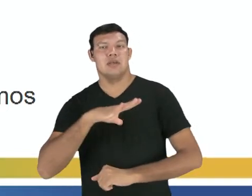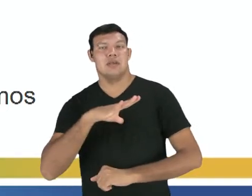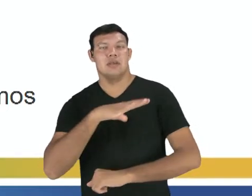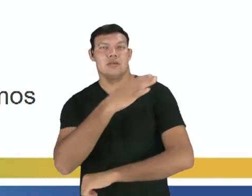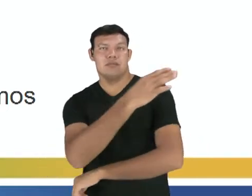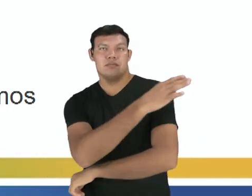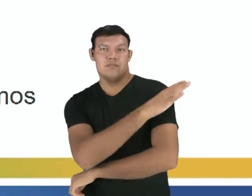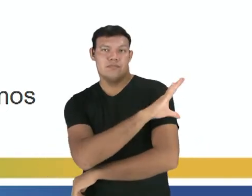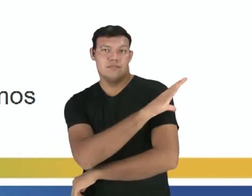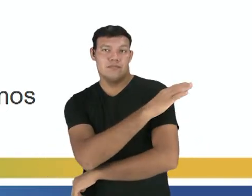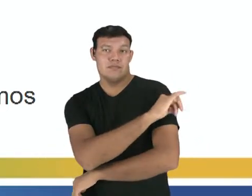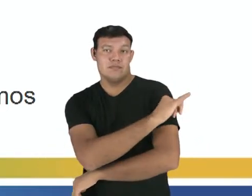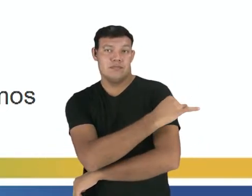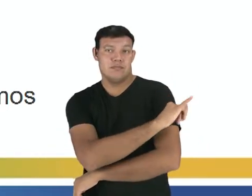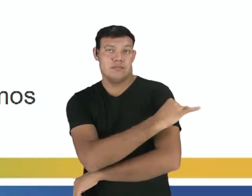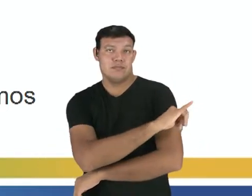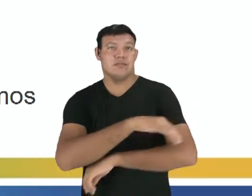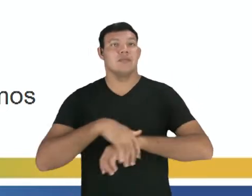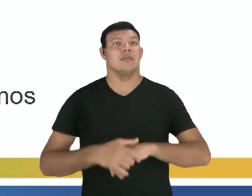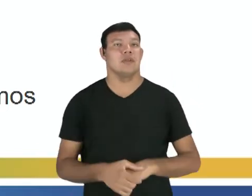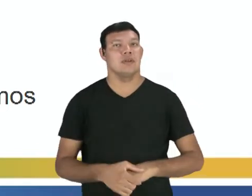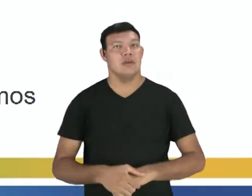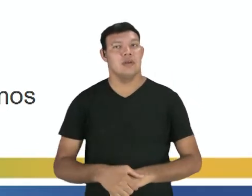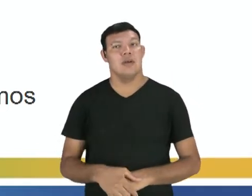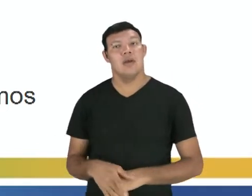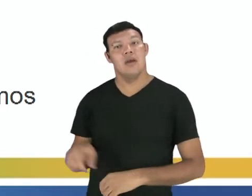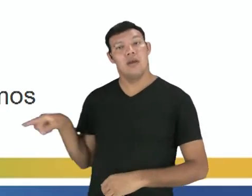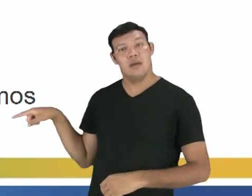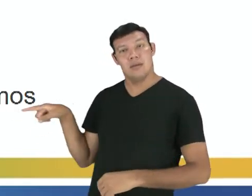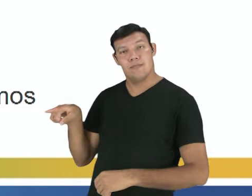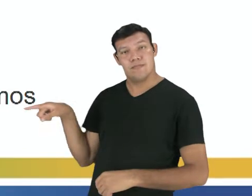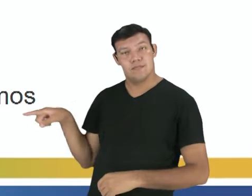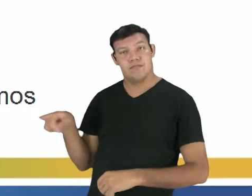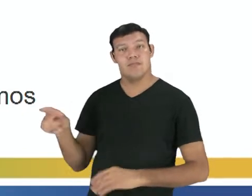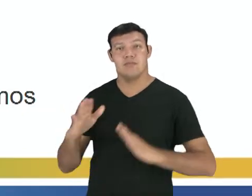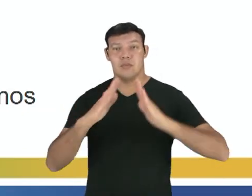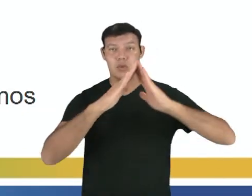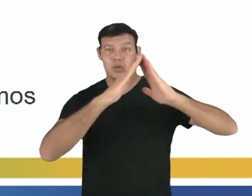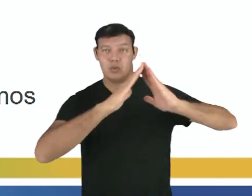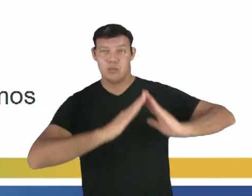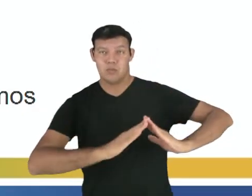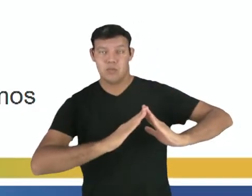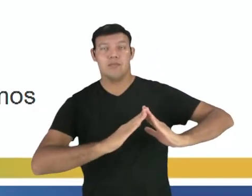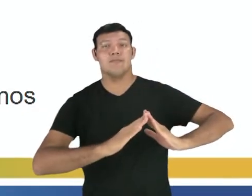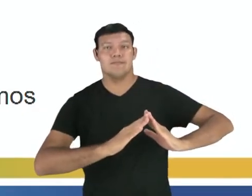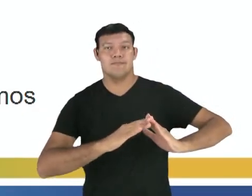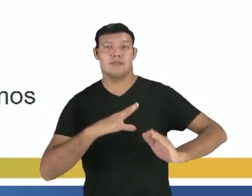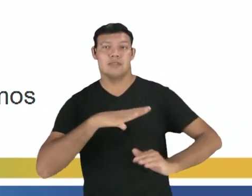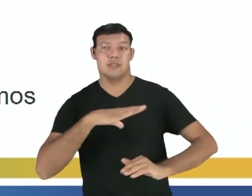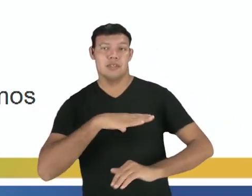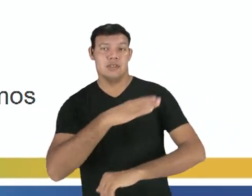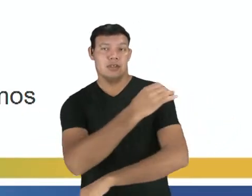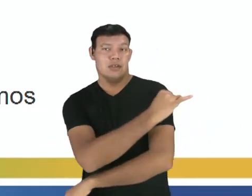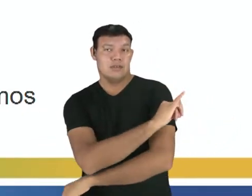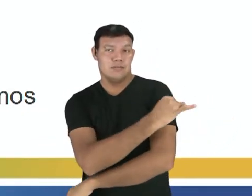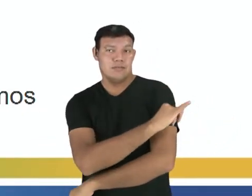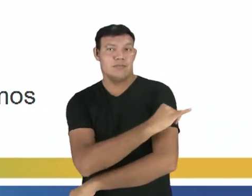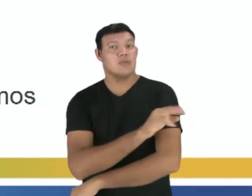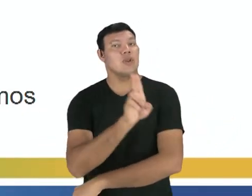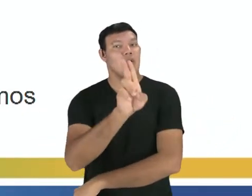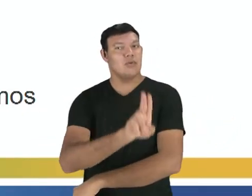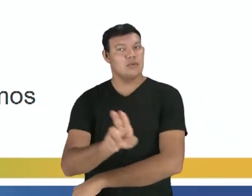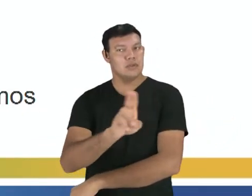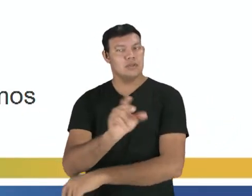de lei ou em Rio de Janeiro eles moram no Rio de Janeiro nesse caso como estou falando de na cidade